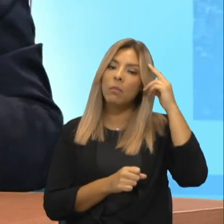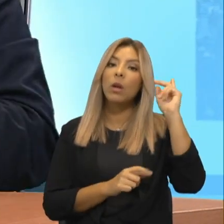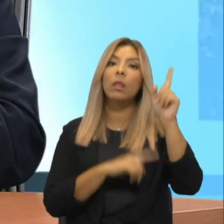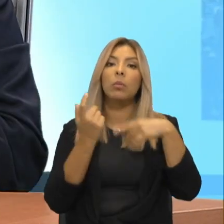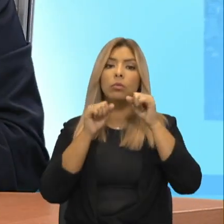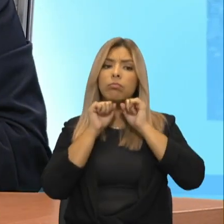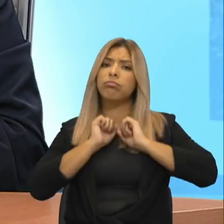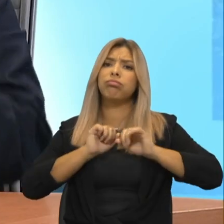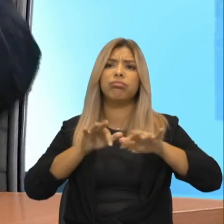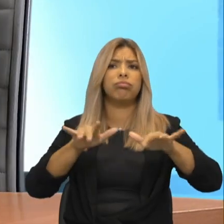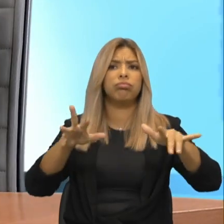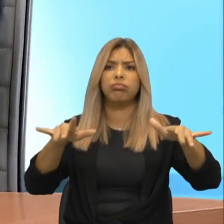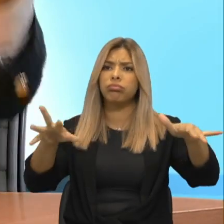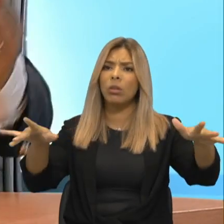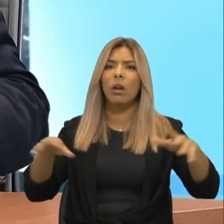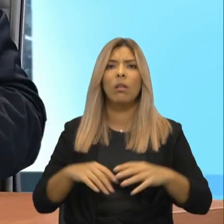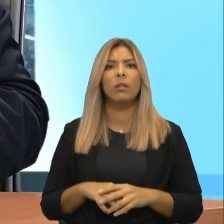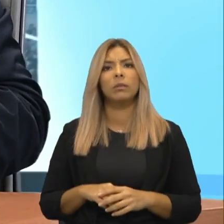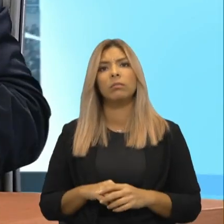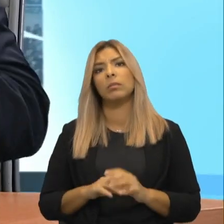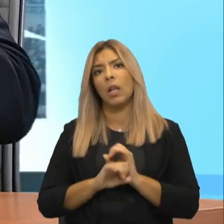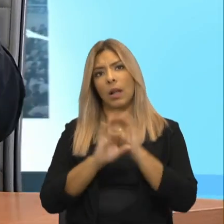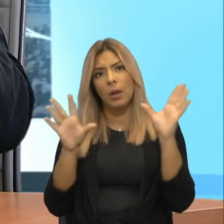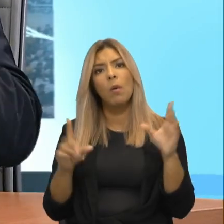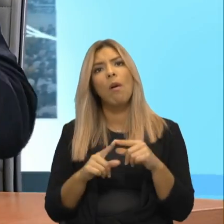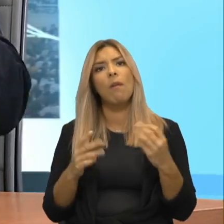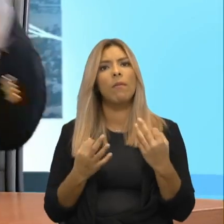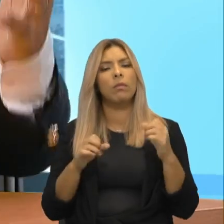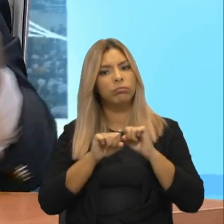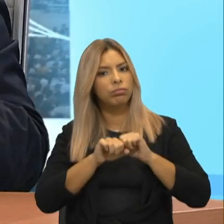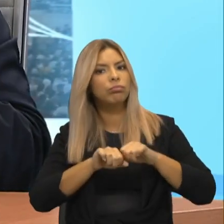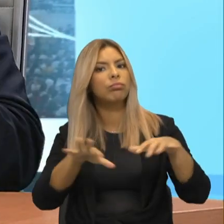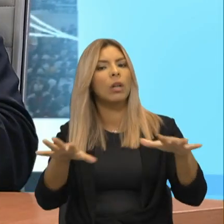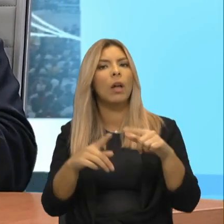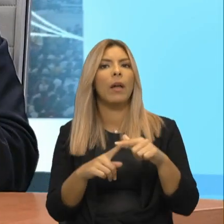irradiar, aliás, nomeadamente irradiar no contexto